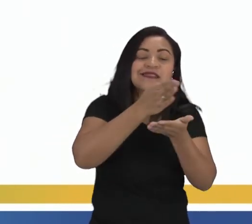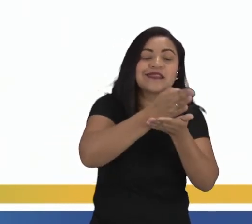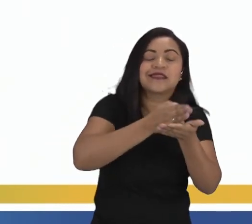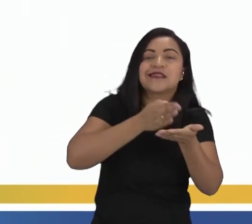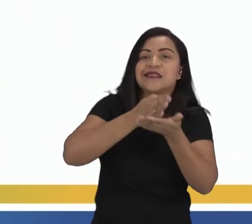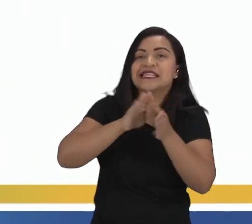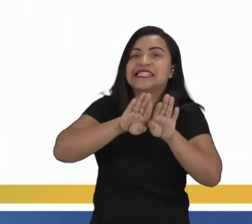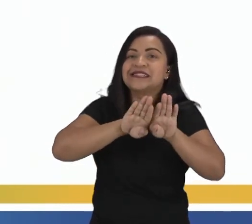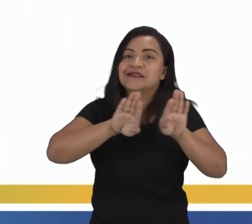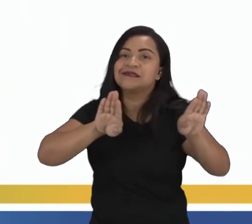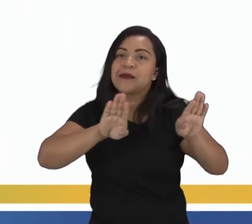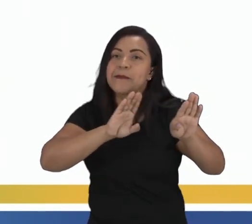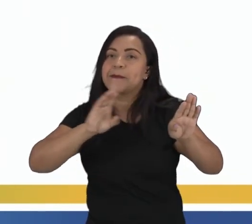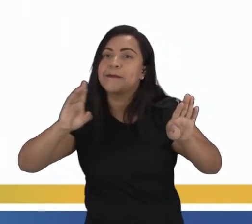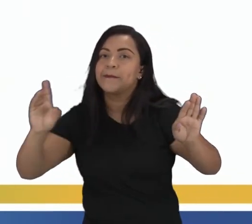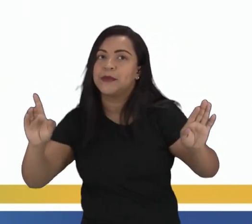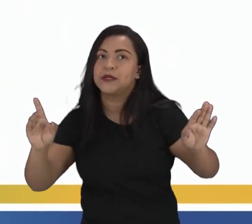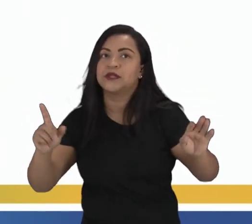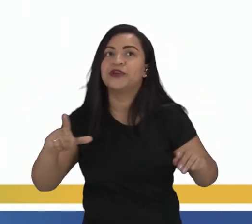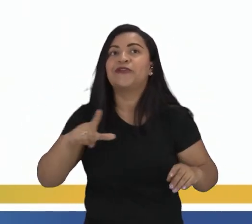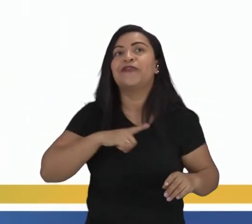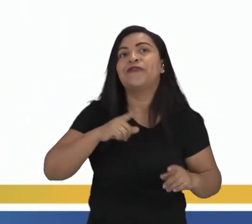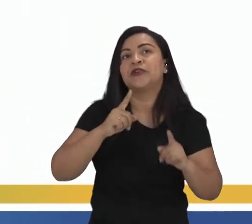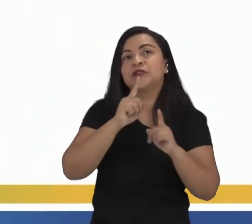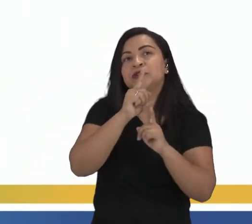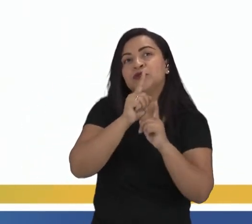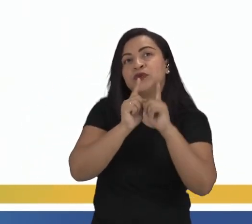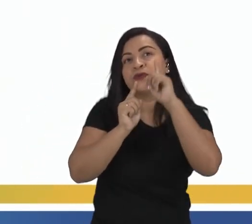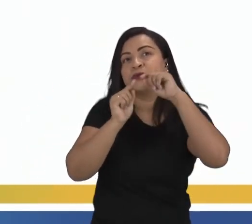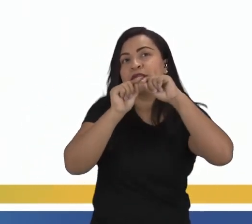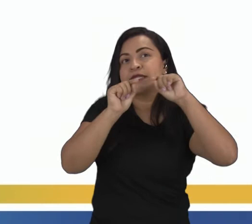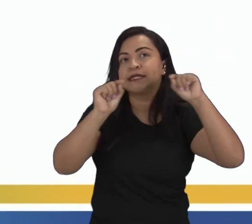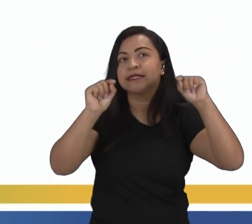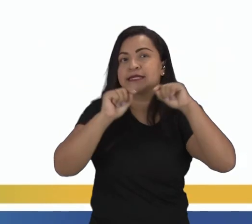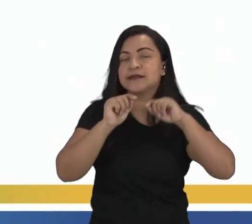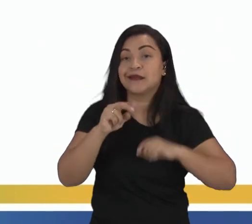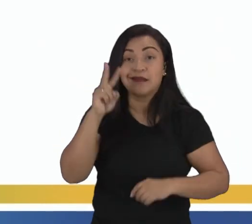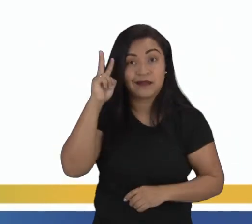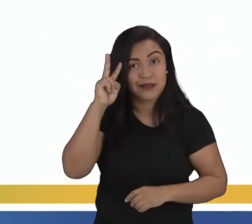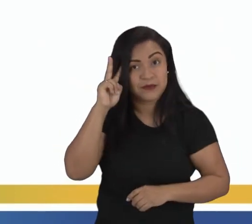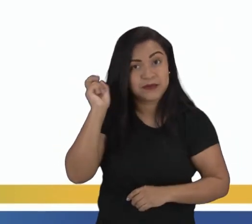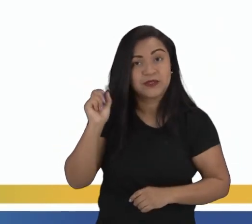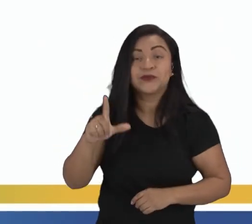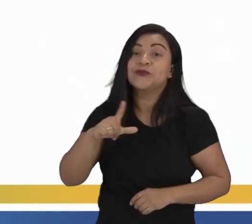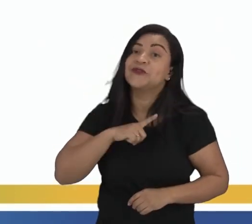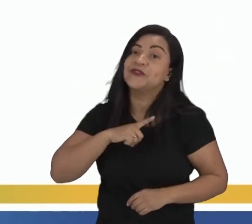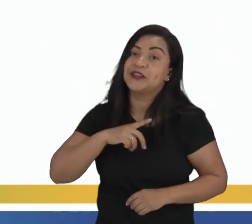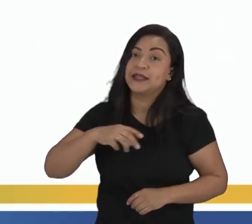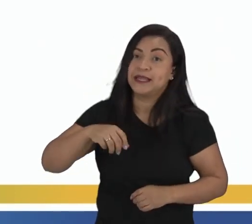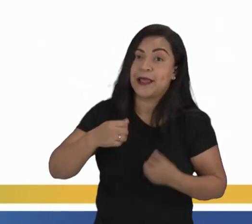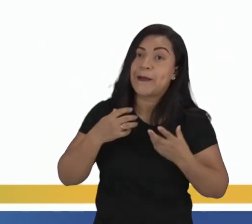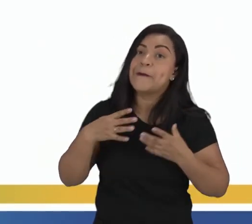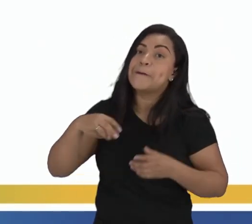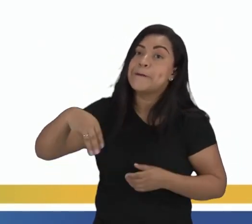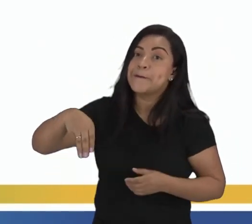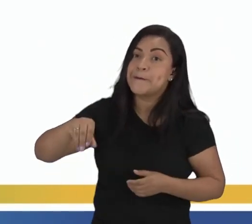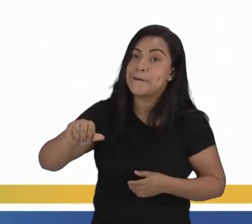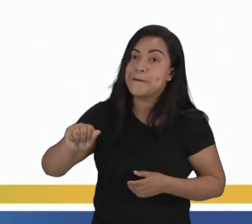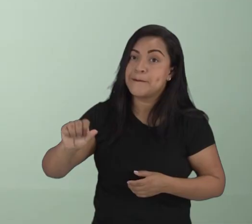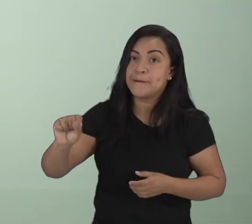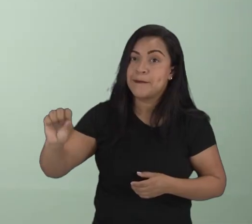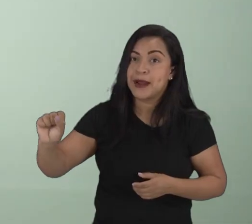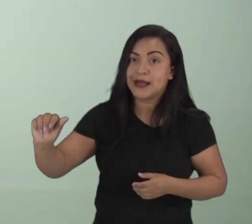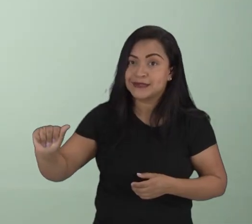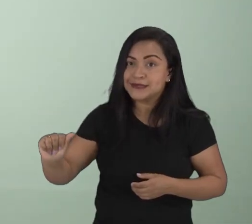e fazer um diagrama das forças atuantes em cada um deles. Lembrando, tem massa, existe peso. Estava